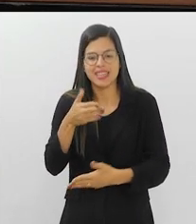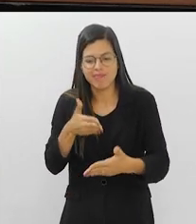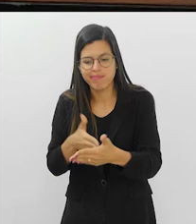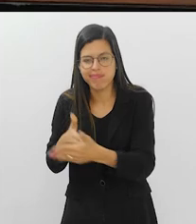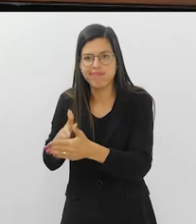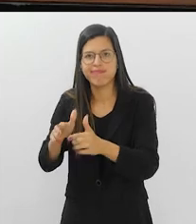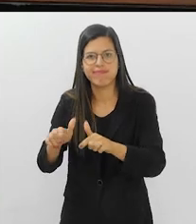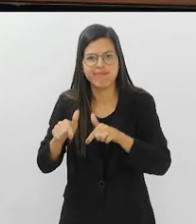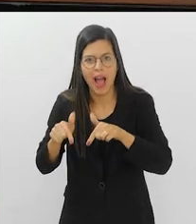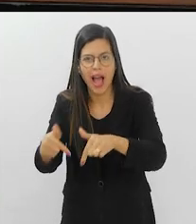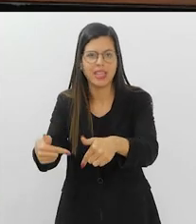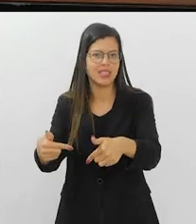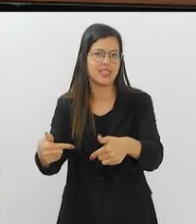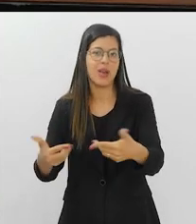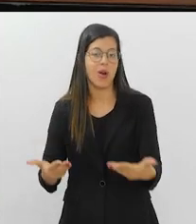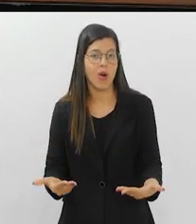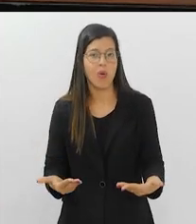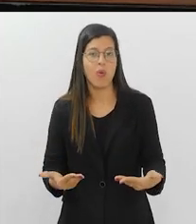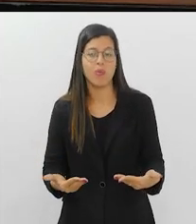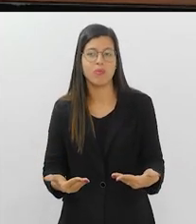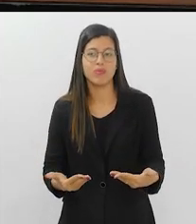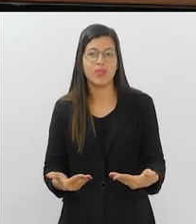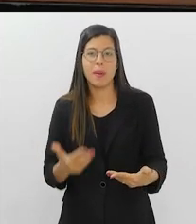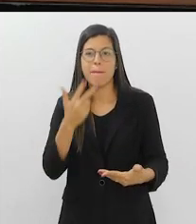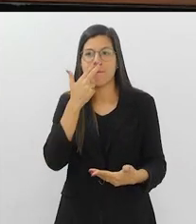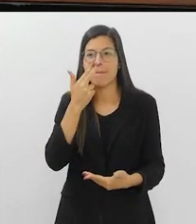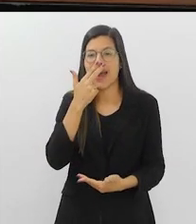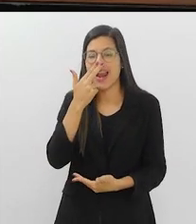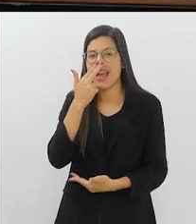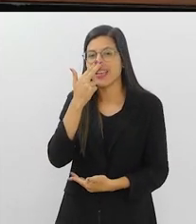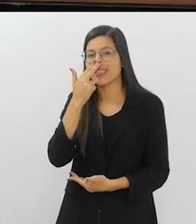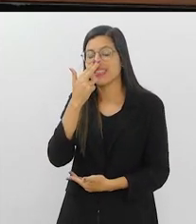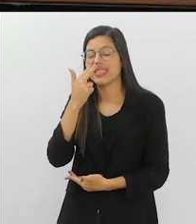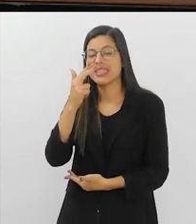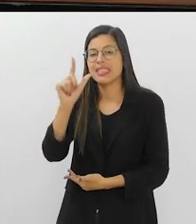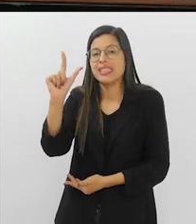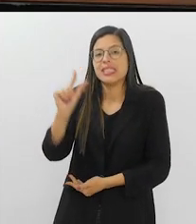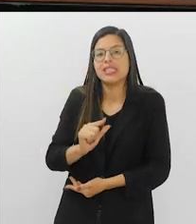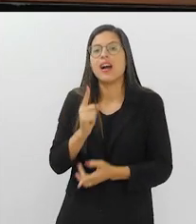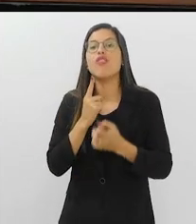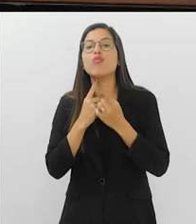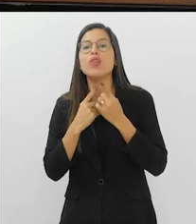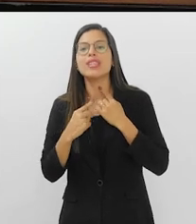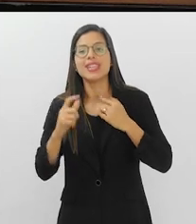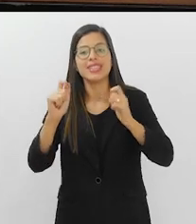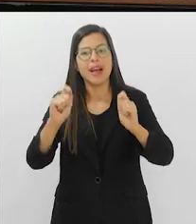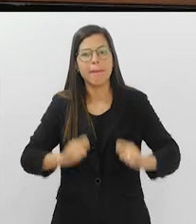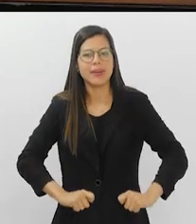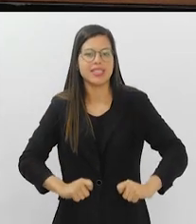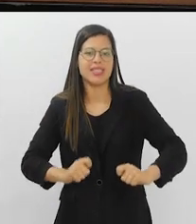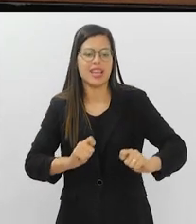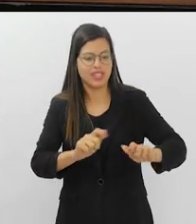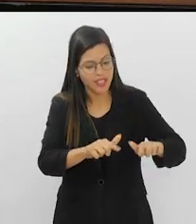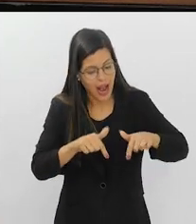dar seguimento ao que você precisa fazer, né, que te diminuem a vontade e a capacidade de fazer as